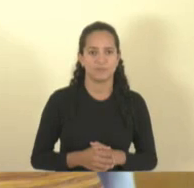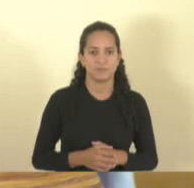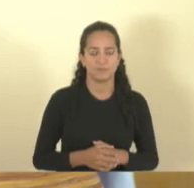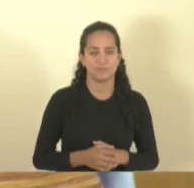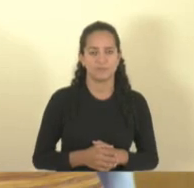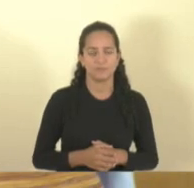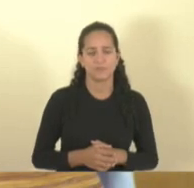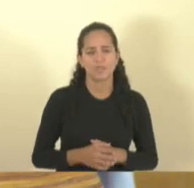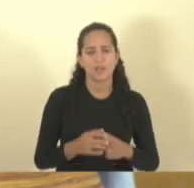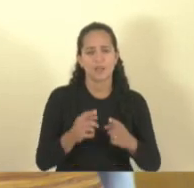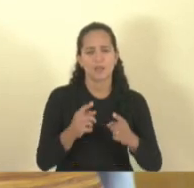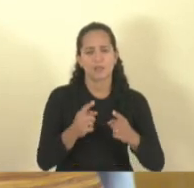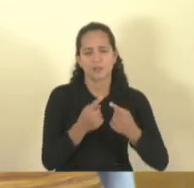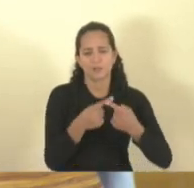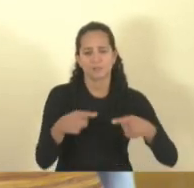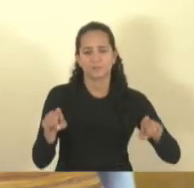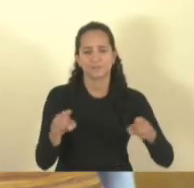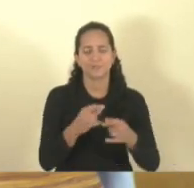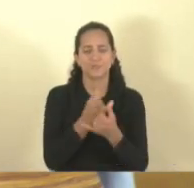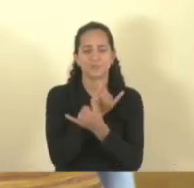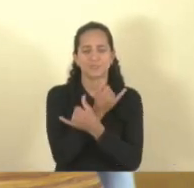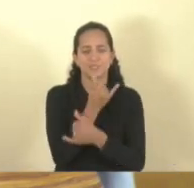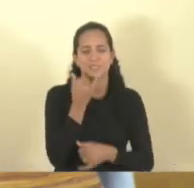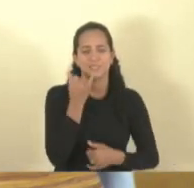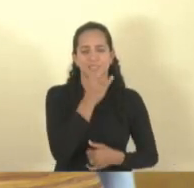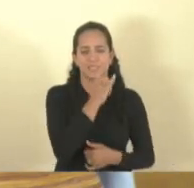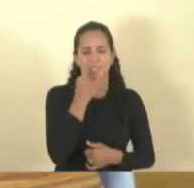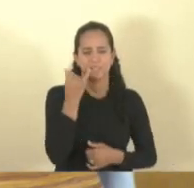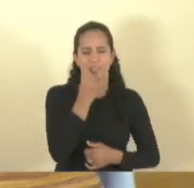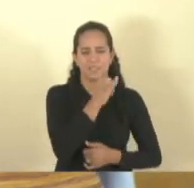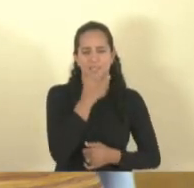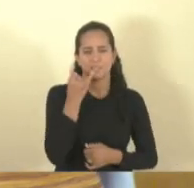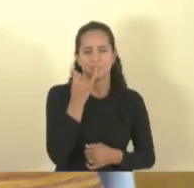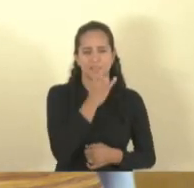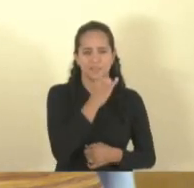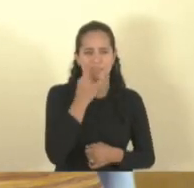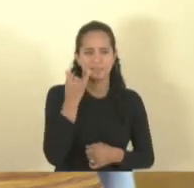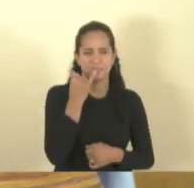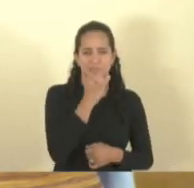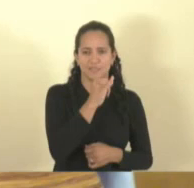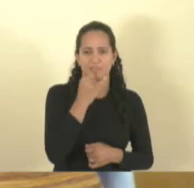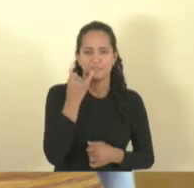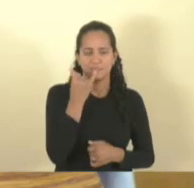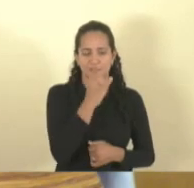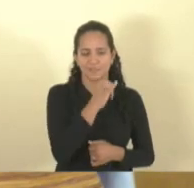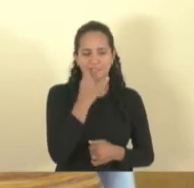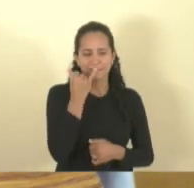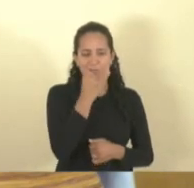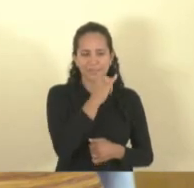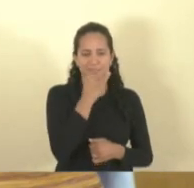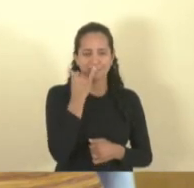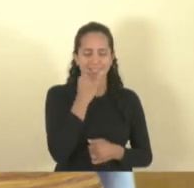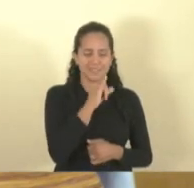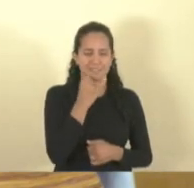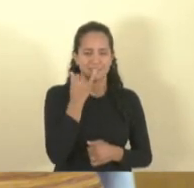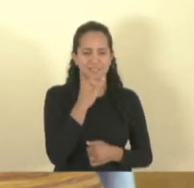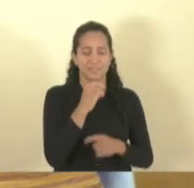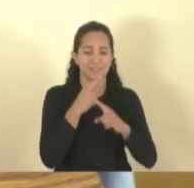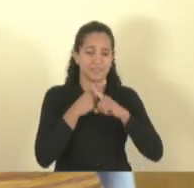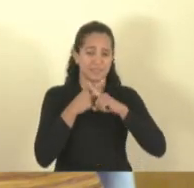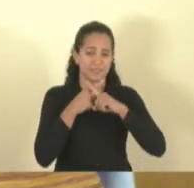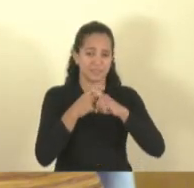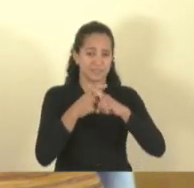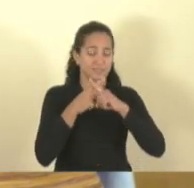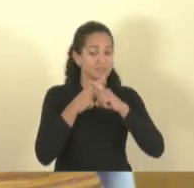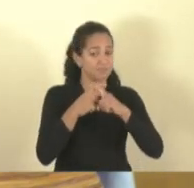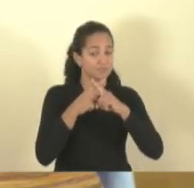Soy al horizonte, manca le parole. Sì, lo so che luce, luce è una